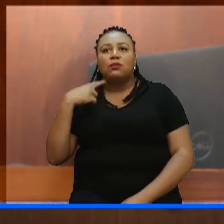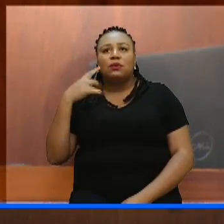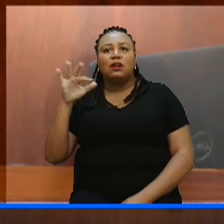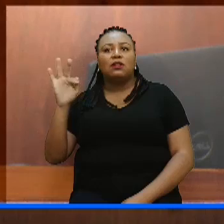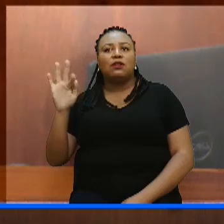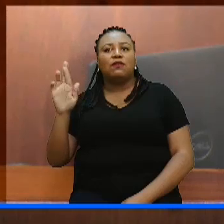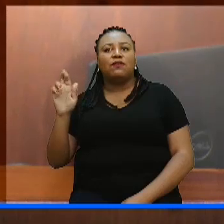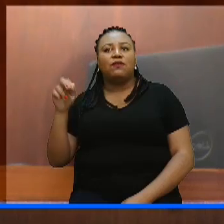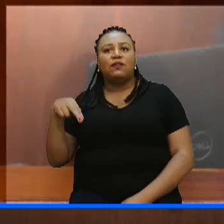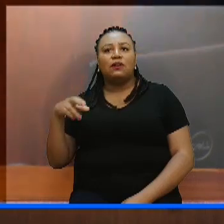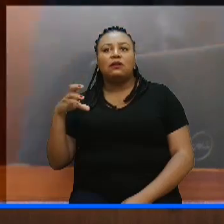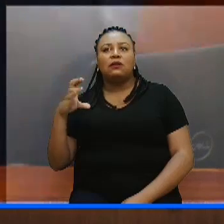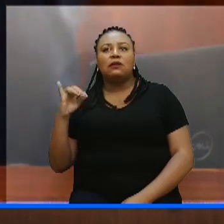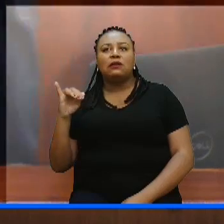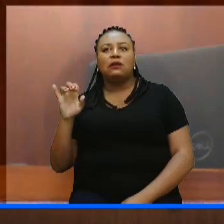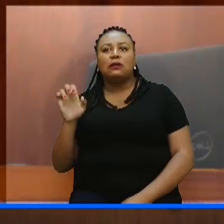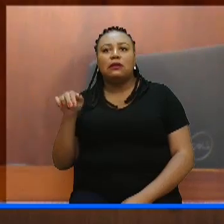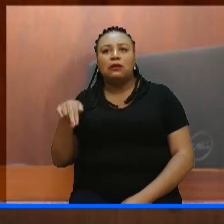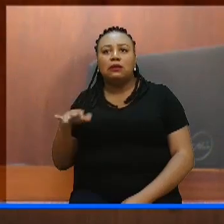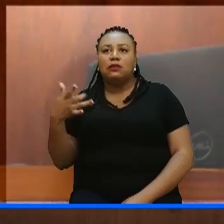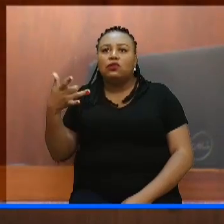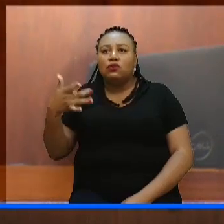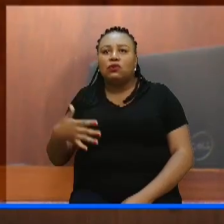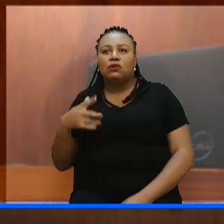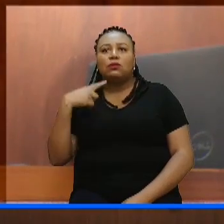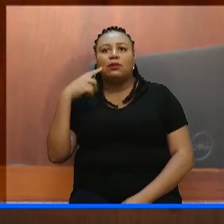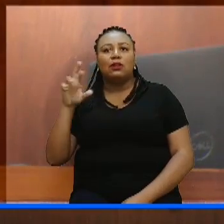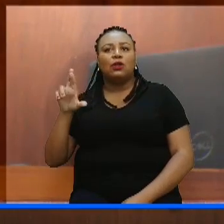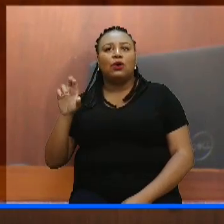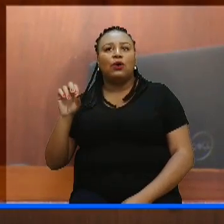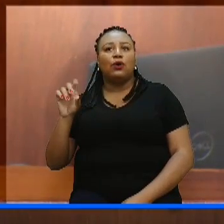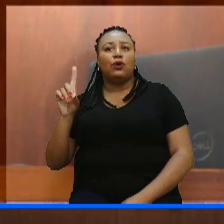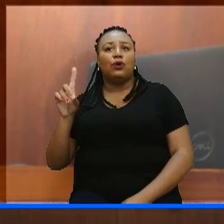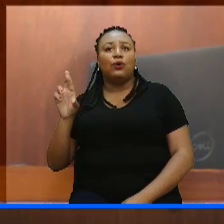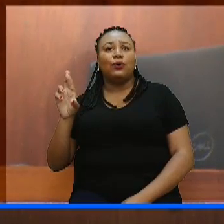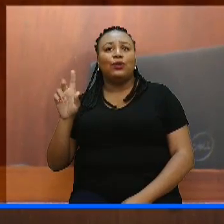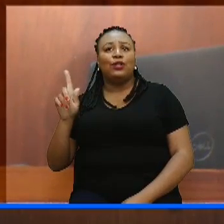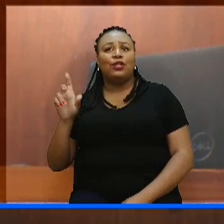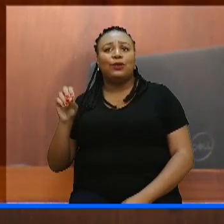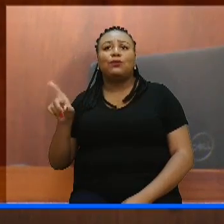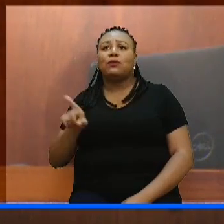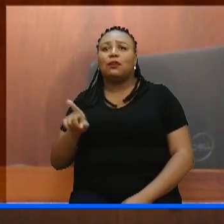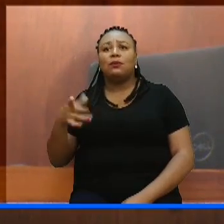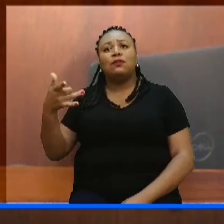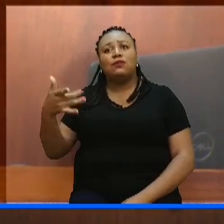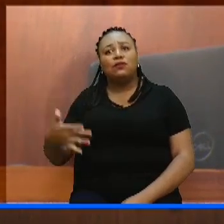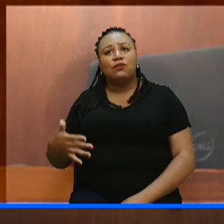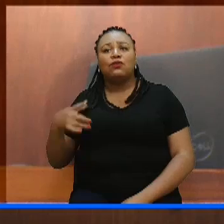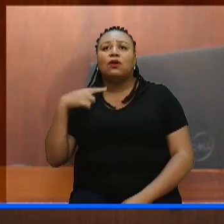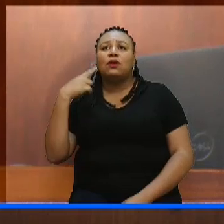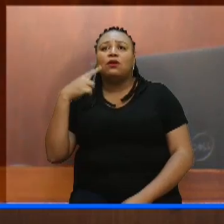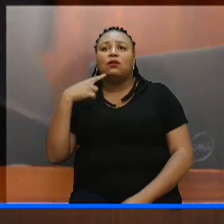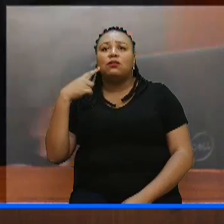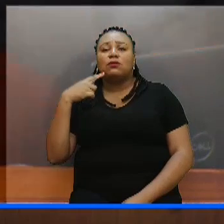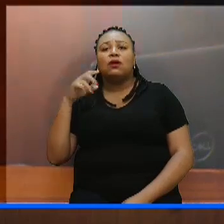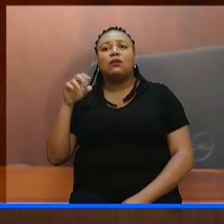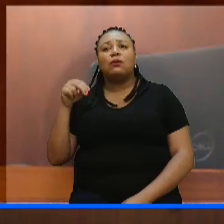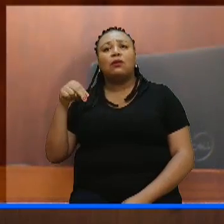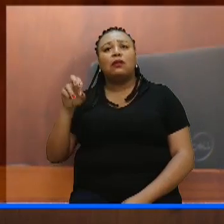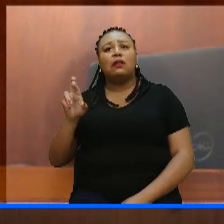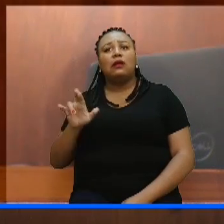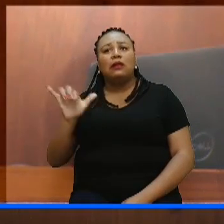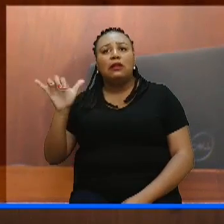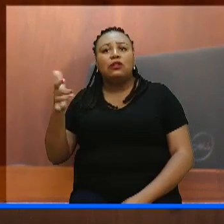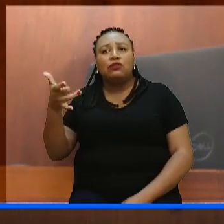franciane bayern existe deputado rodrigo marangoni também desistiu a meio o carteiro também